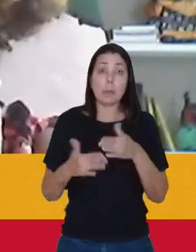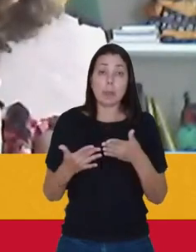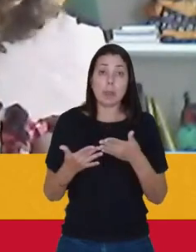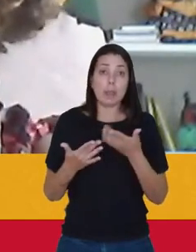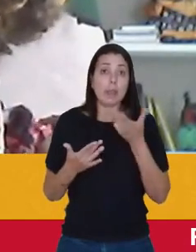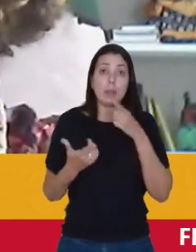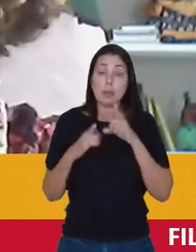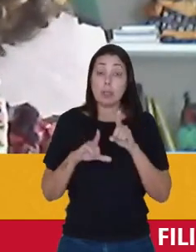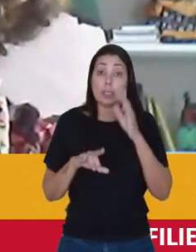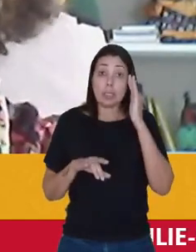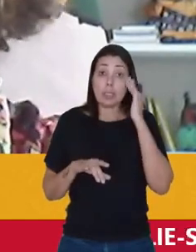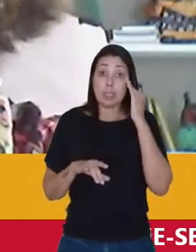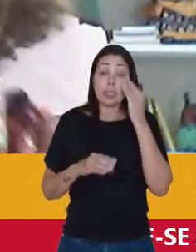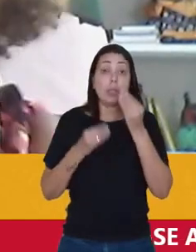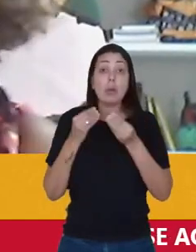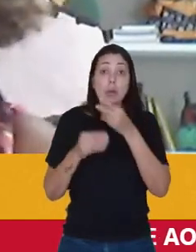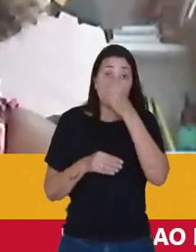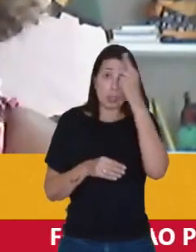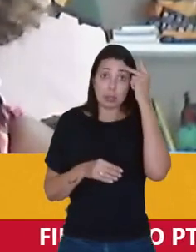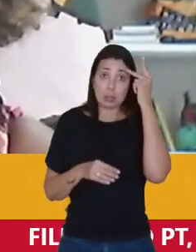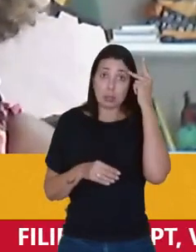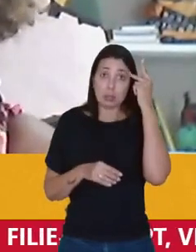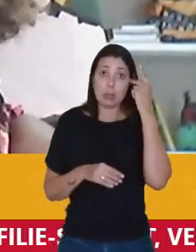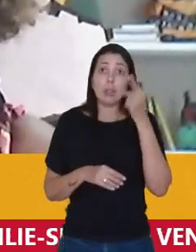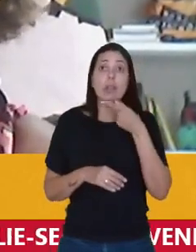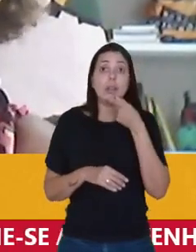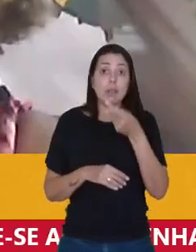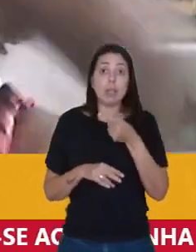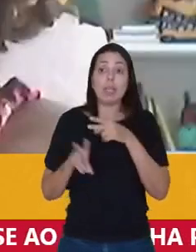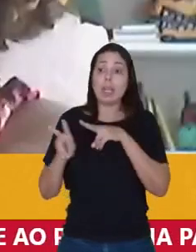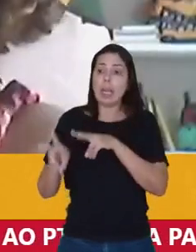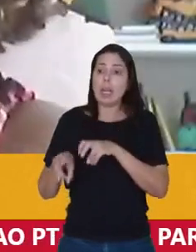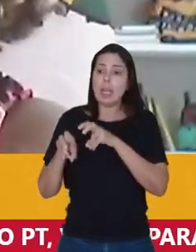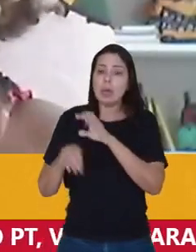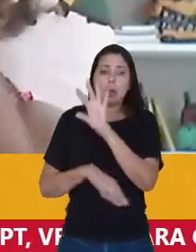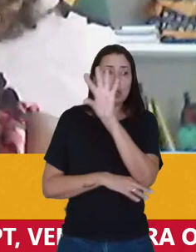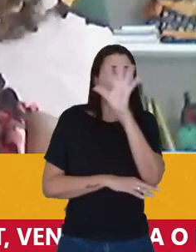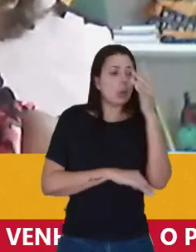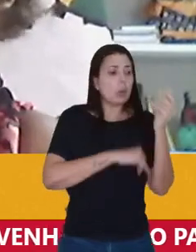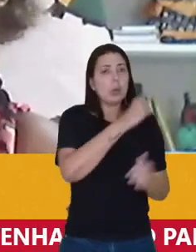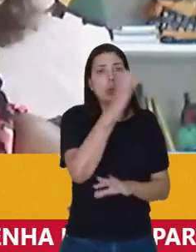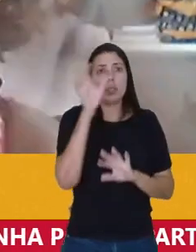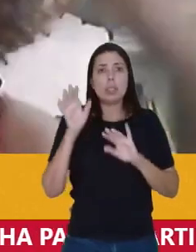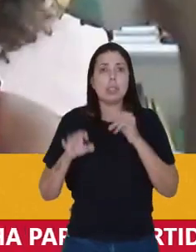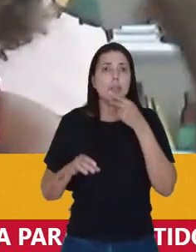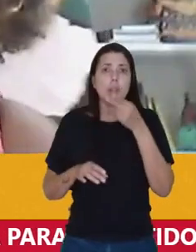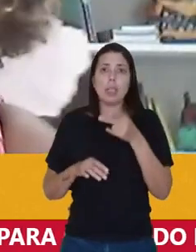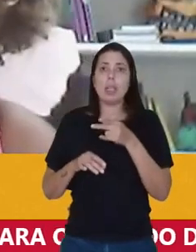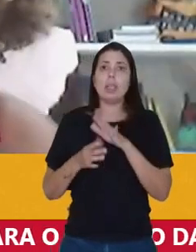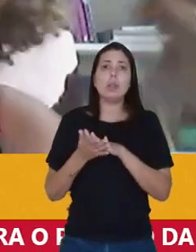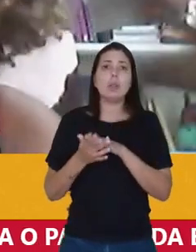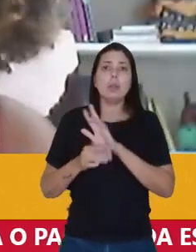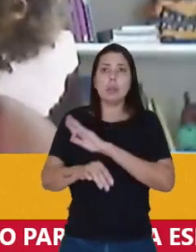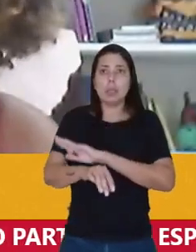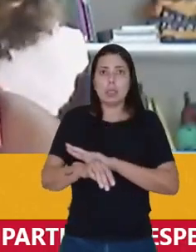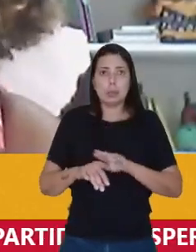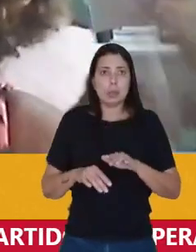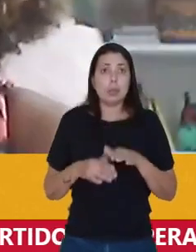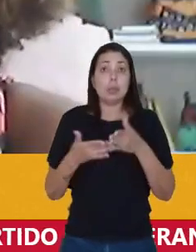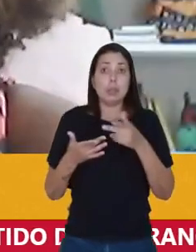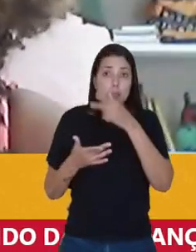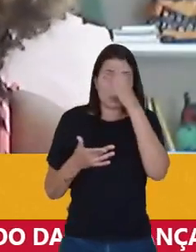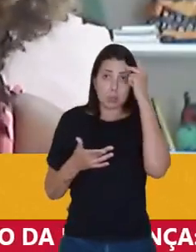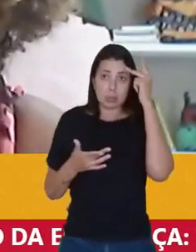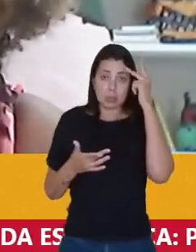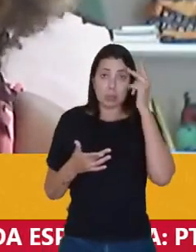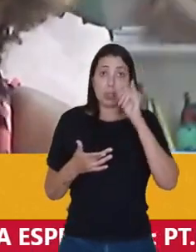não consigo entender quando a pessoa fala de agroecologia se não falar do racismo. Não entendo quando as pessoas